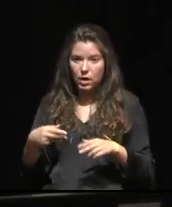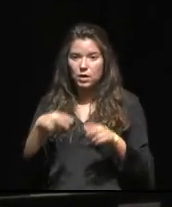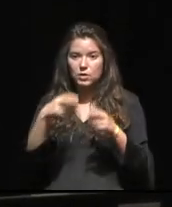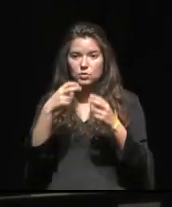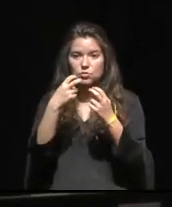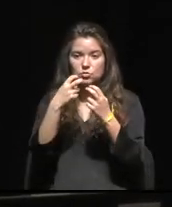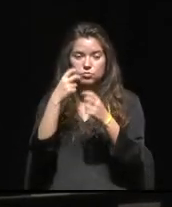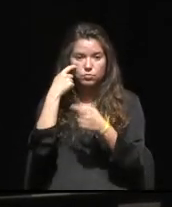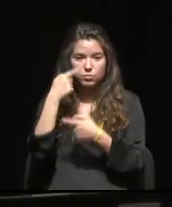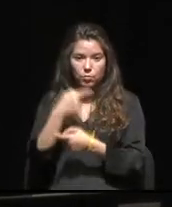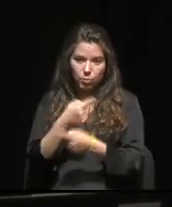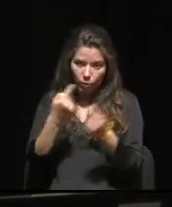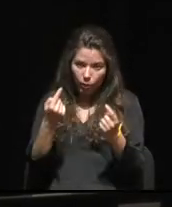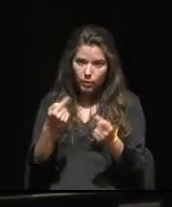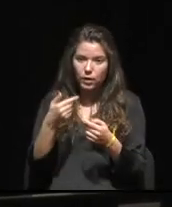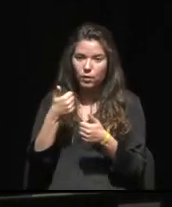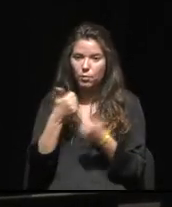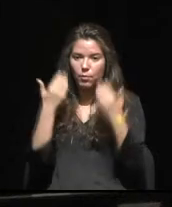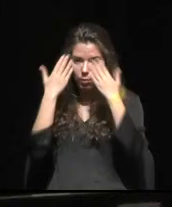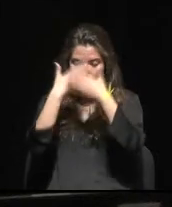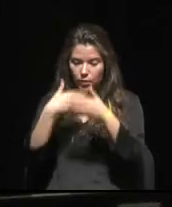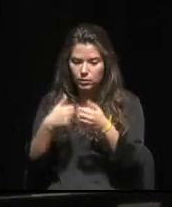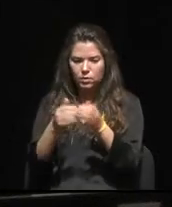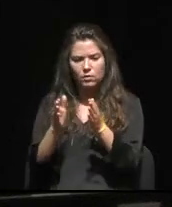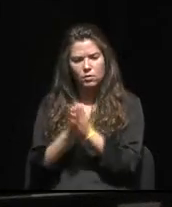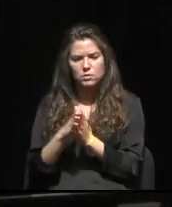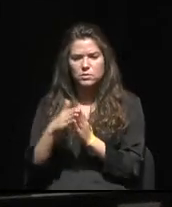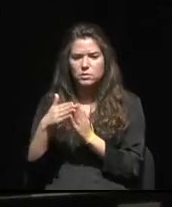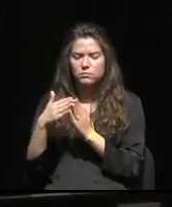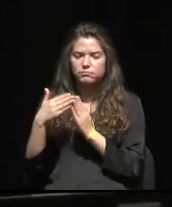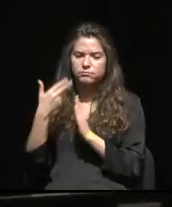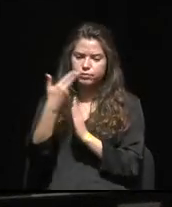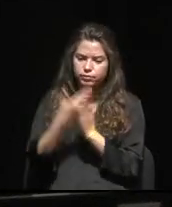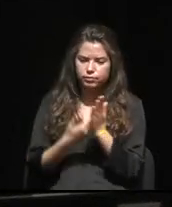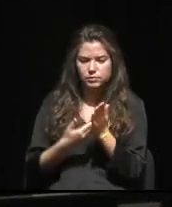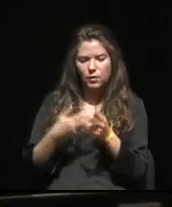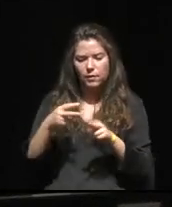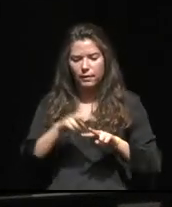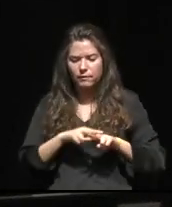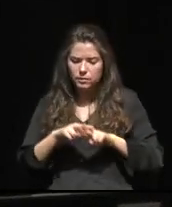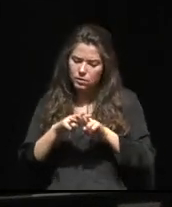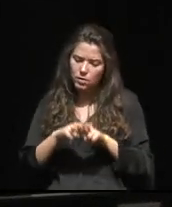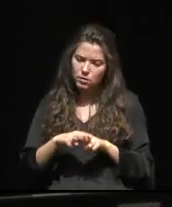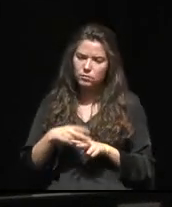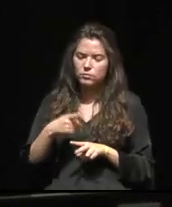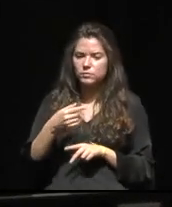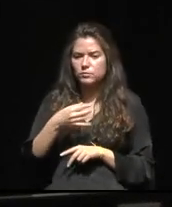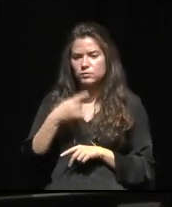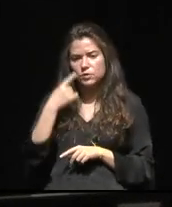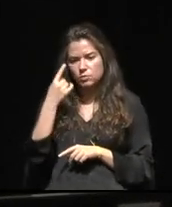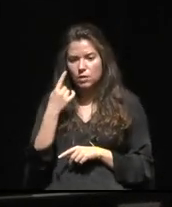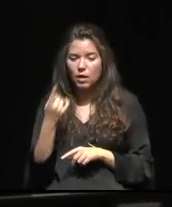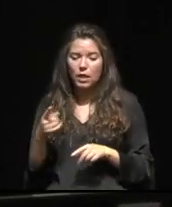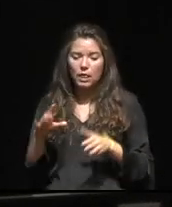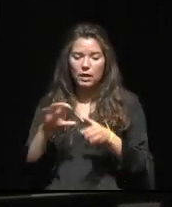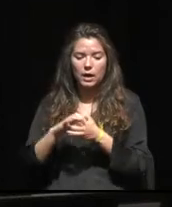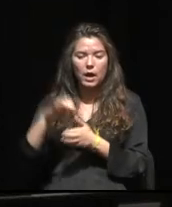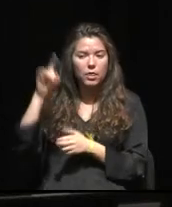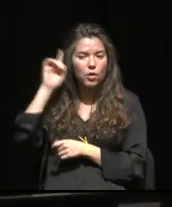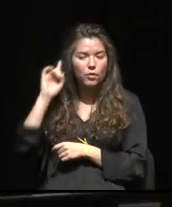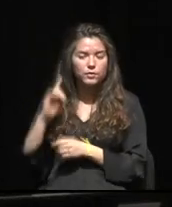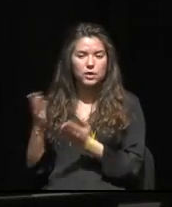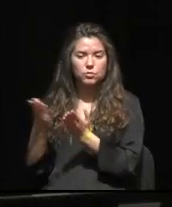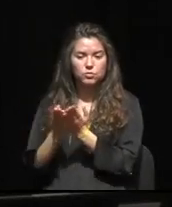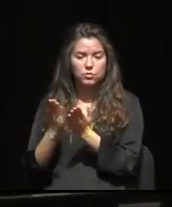diversos os votos aqui em apreciação uma palavra especial sobre os votos relacionados com o dia do estudante